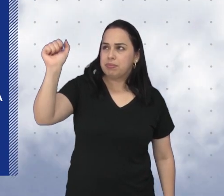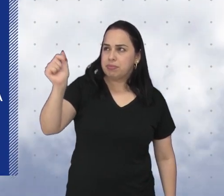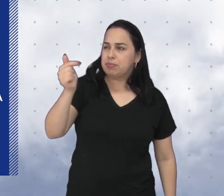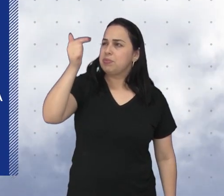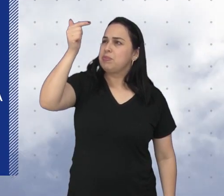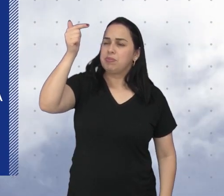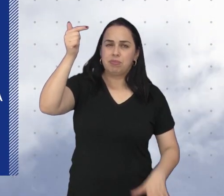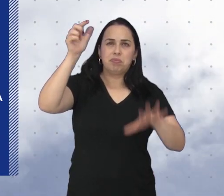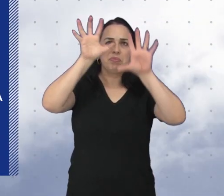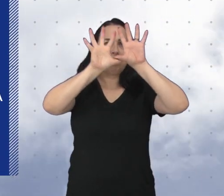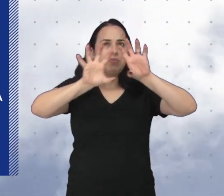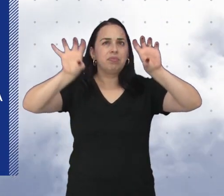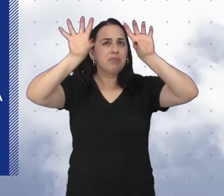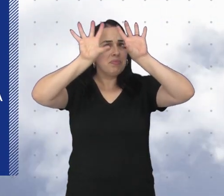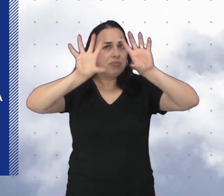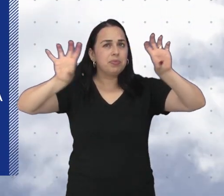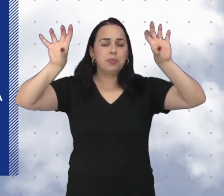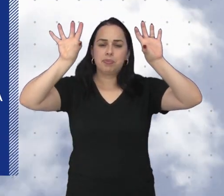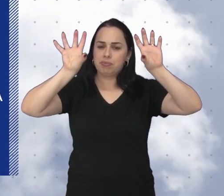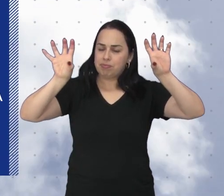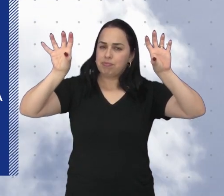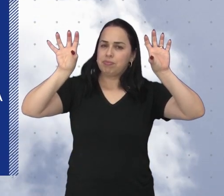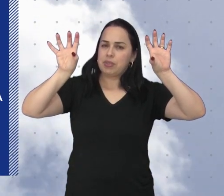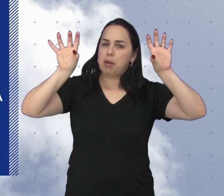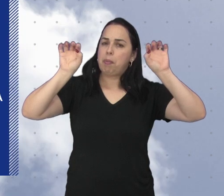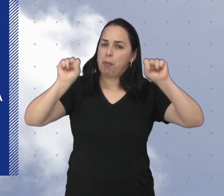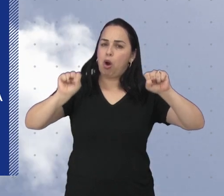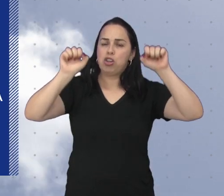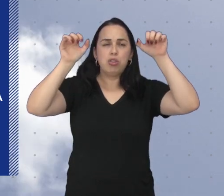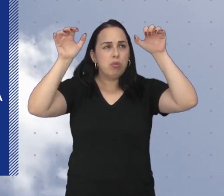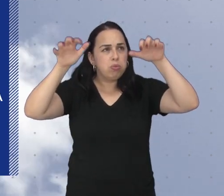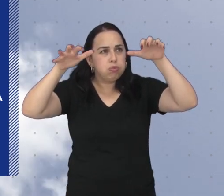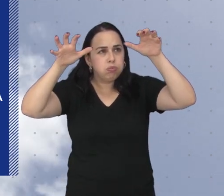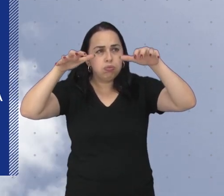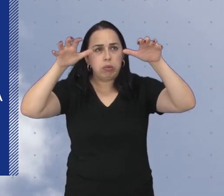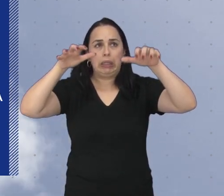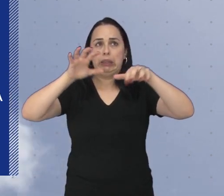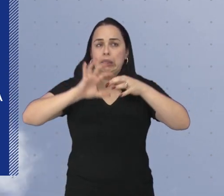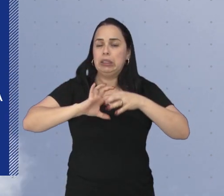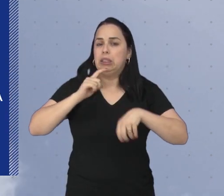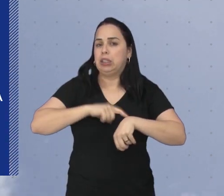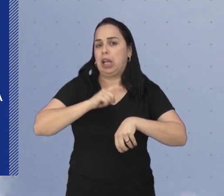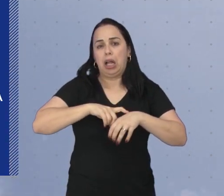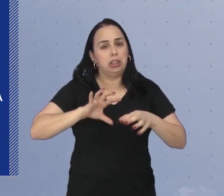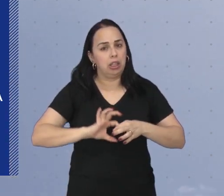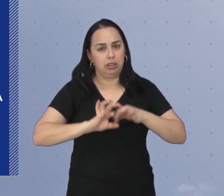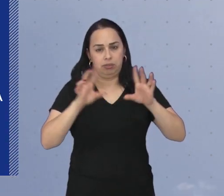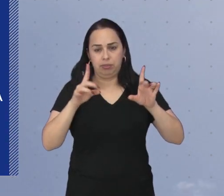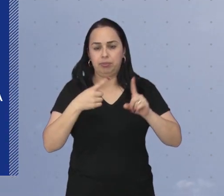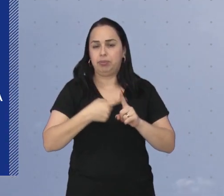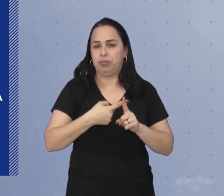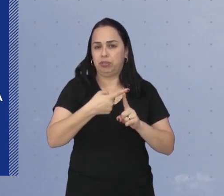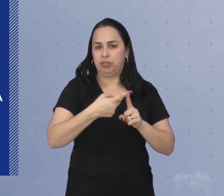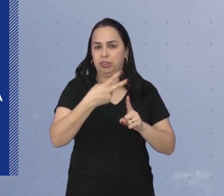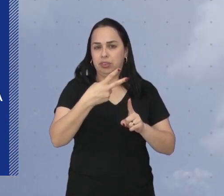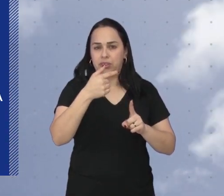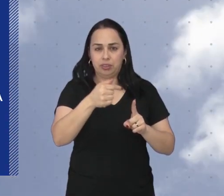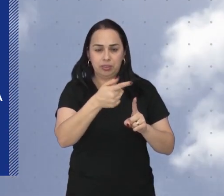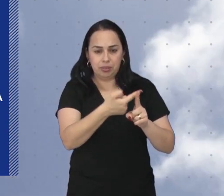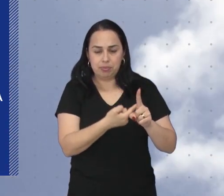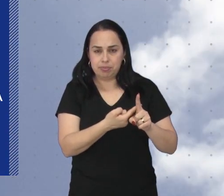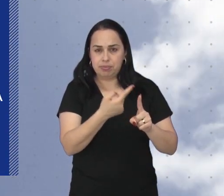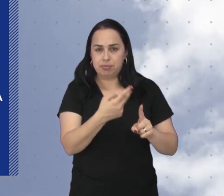Sol com muitas nuvens durante esta terça-feira. São esperadas pancadas de chuva a qualquer momento. A máxima é